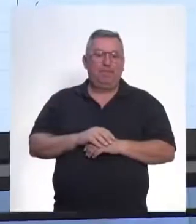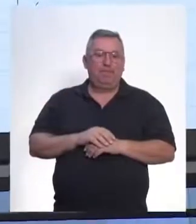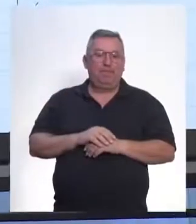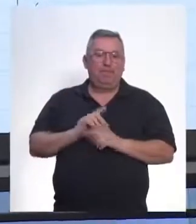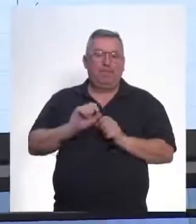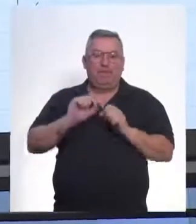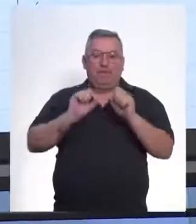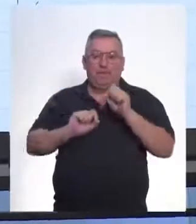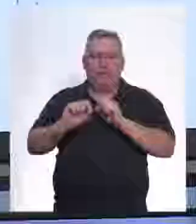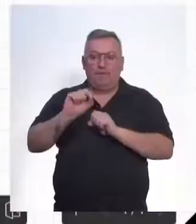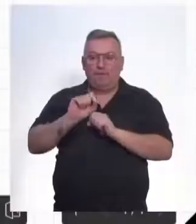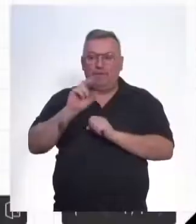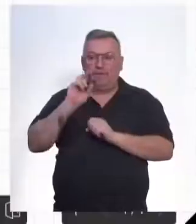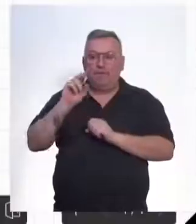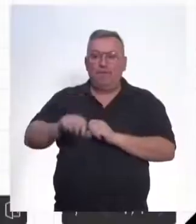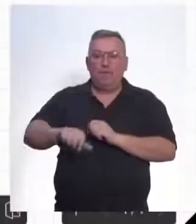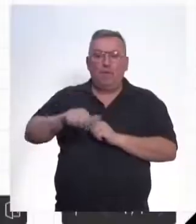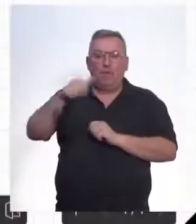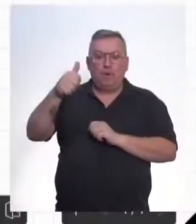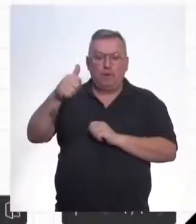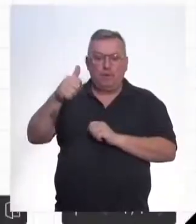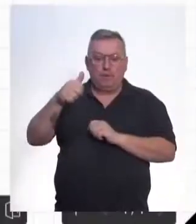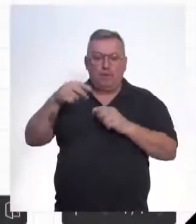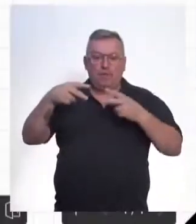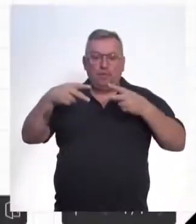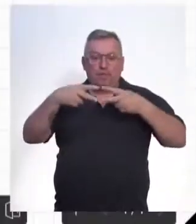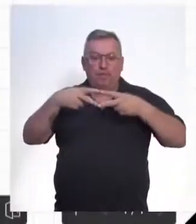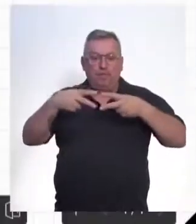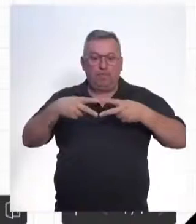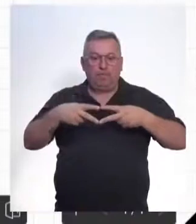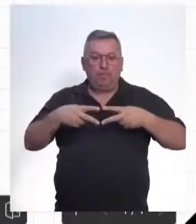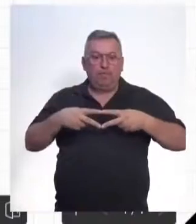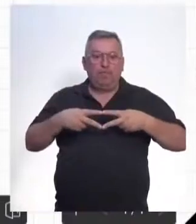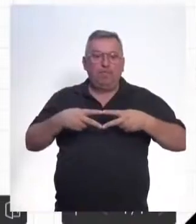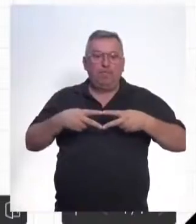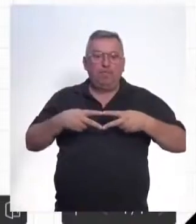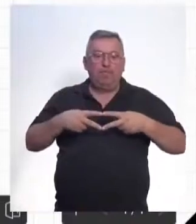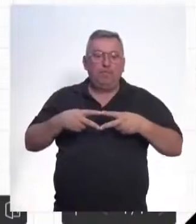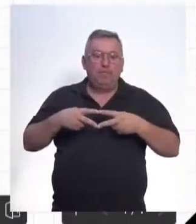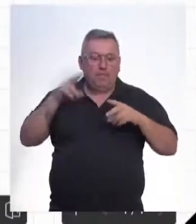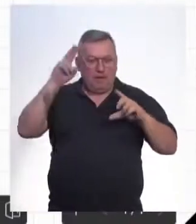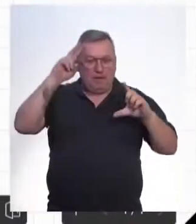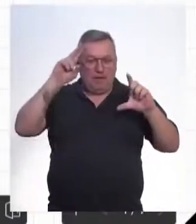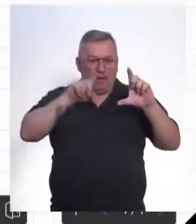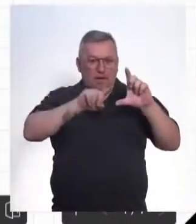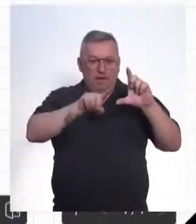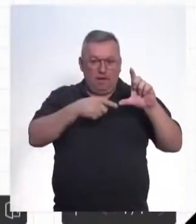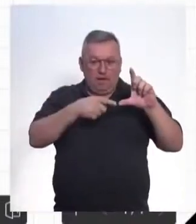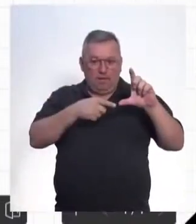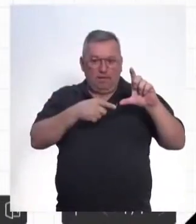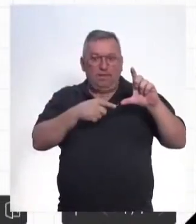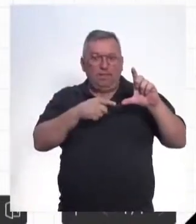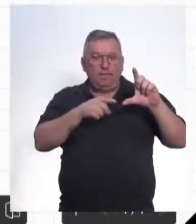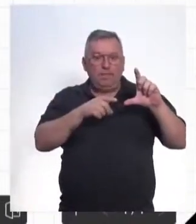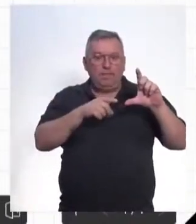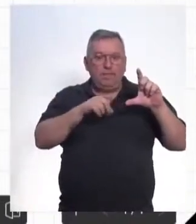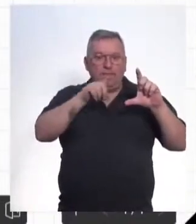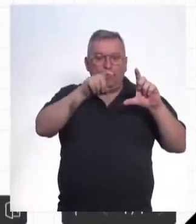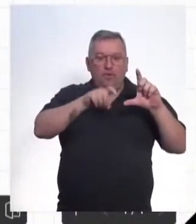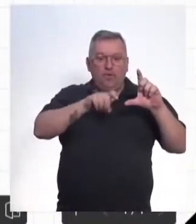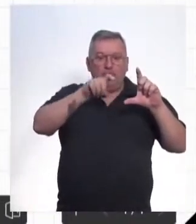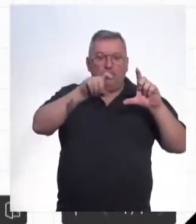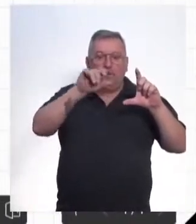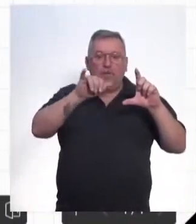eu vou fazer? Vou pegar o primeiro par ordenado, e vocês falaram disso ontem também. Primeiro